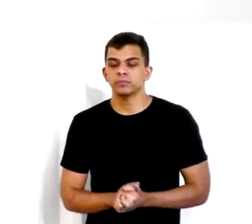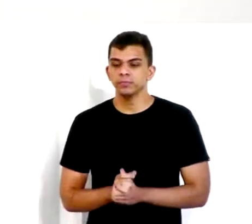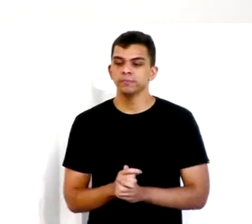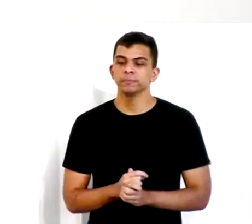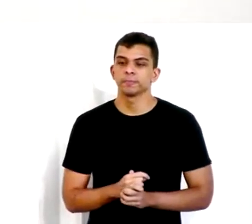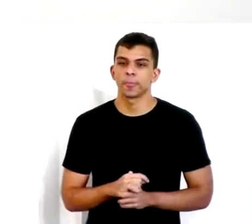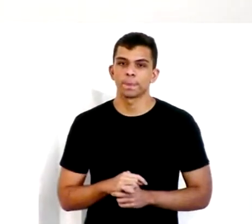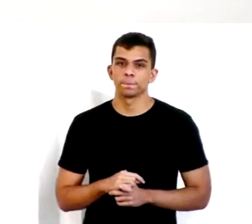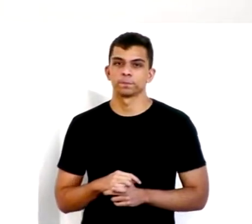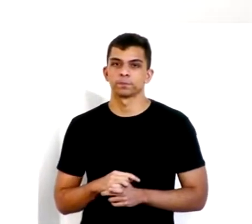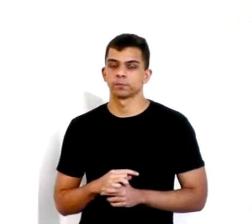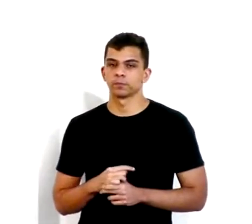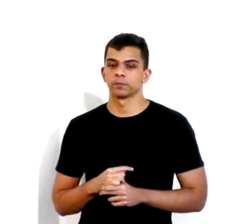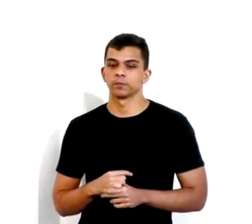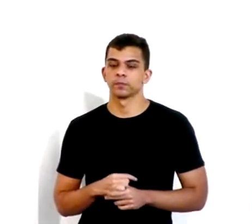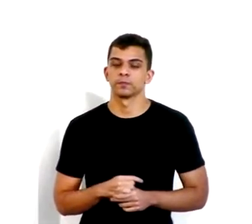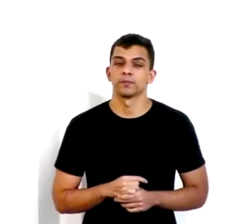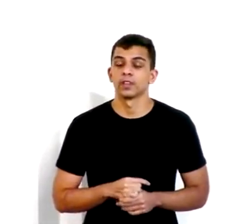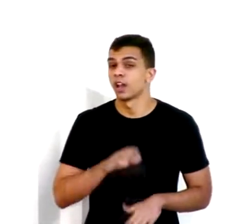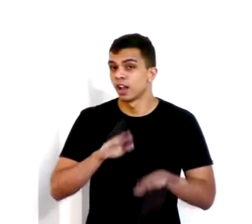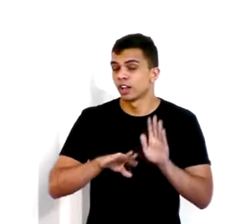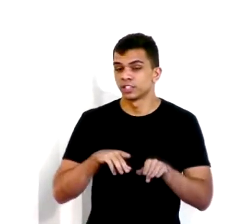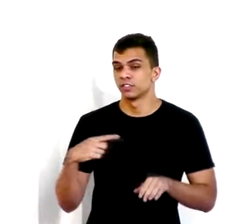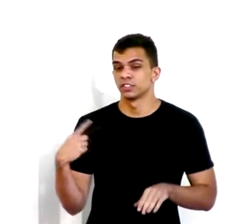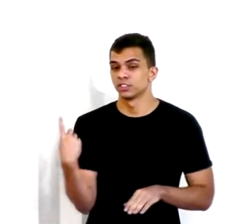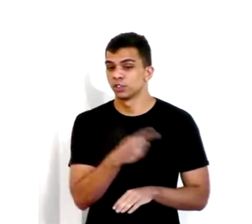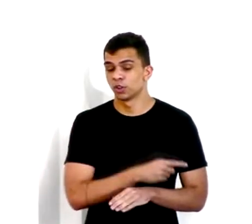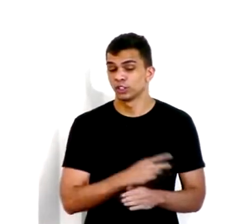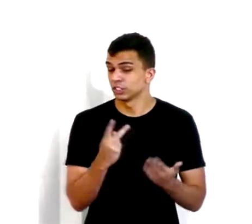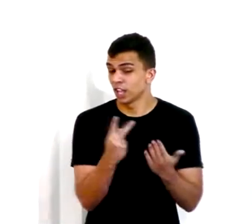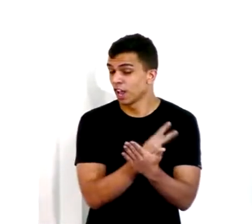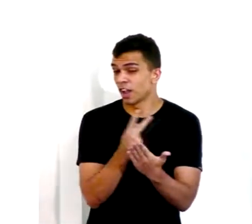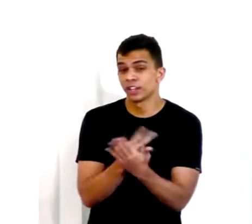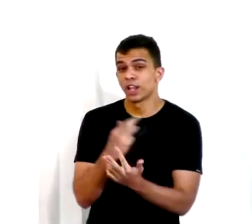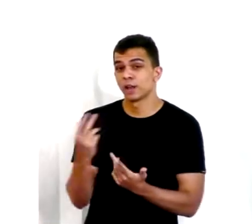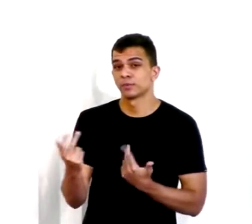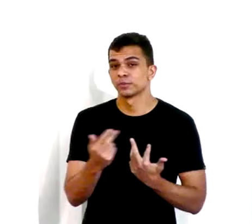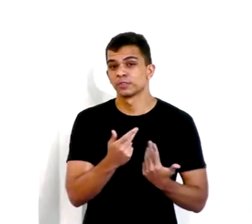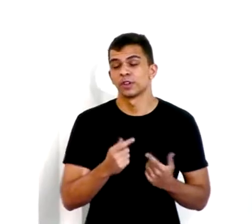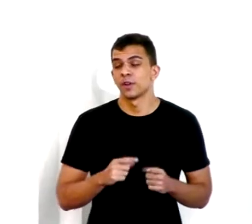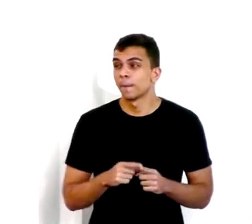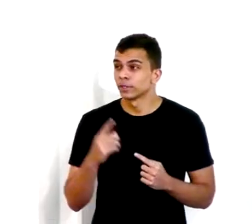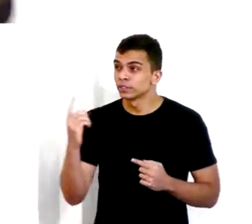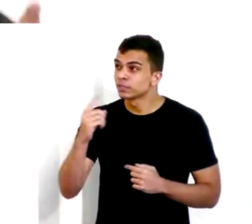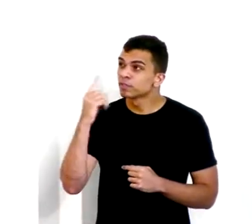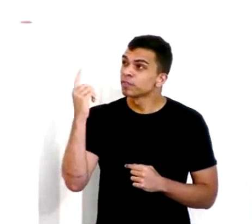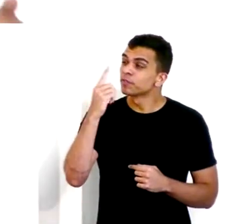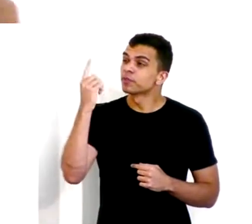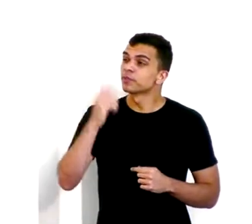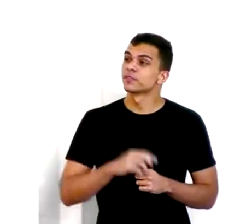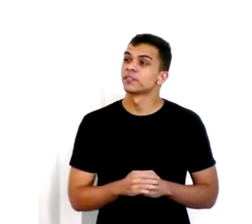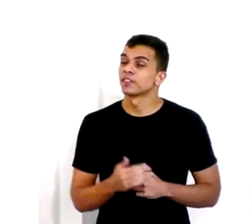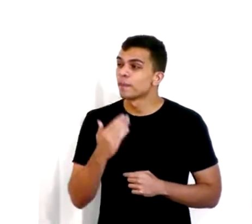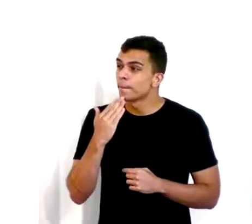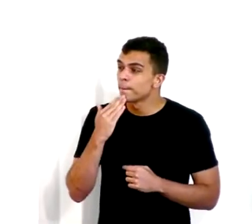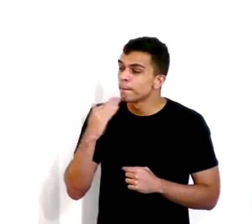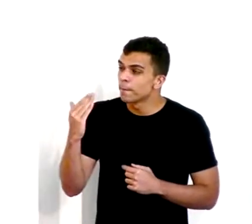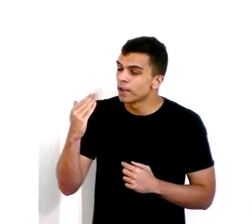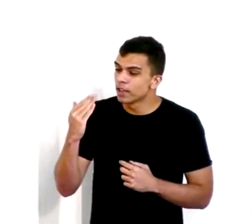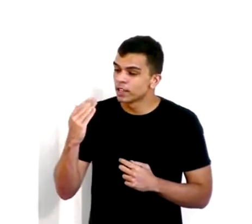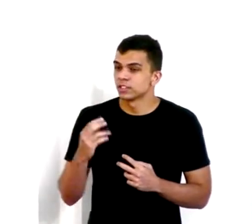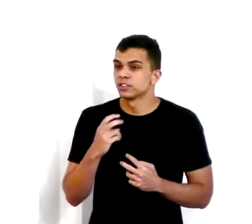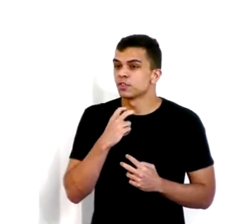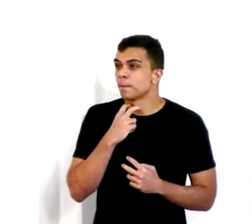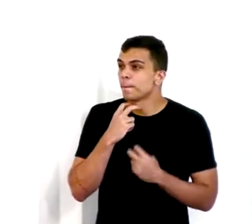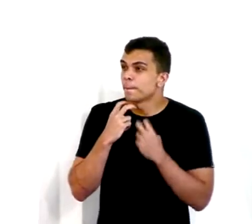correm para realizá-lo. Davi então vai apelar para o caráter de um